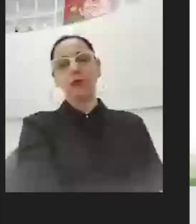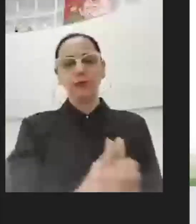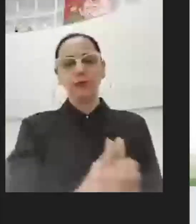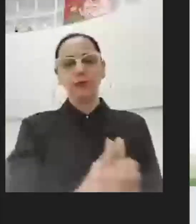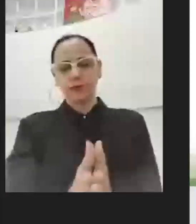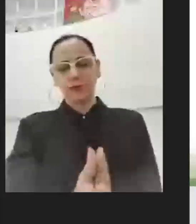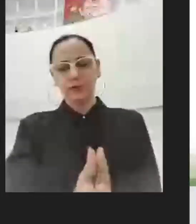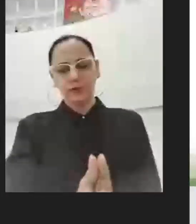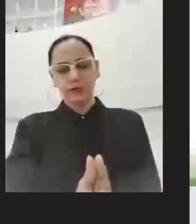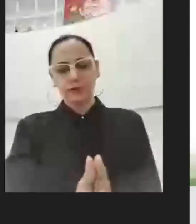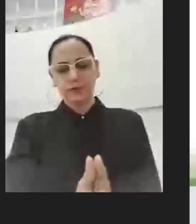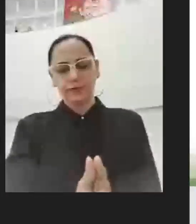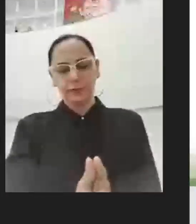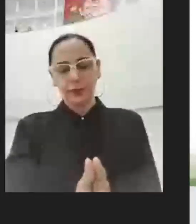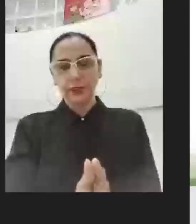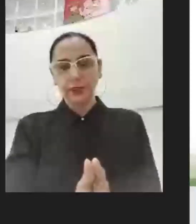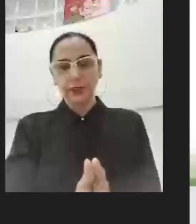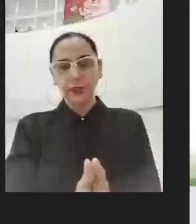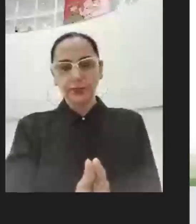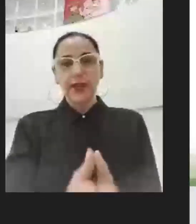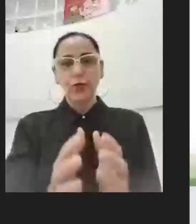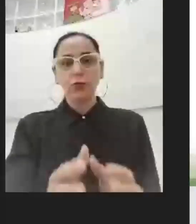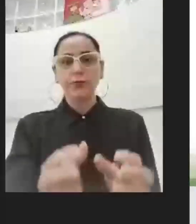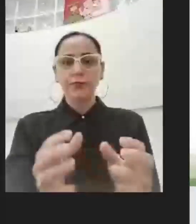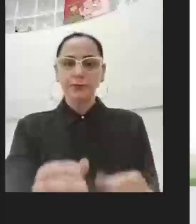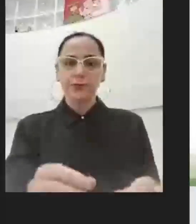família. E quando elas tiveram isso na